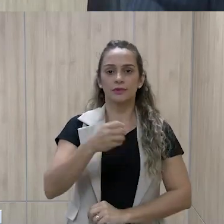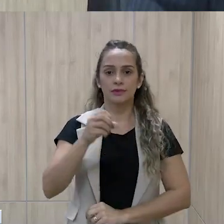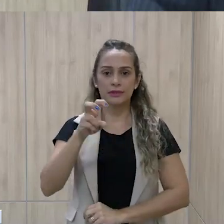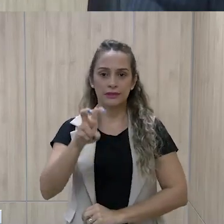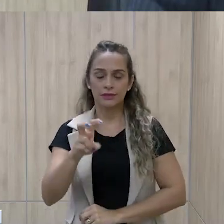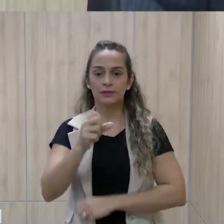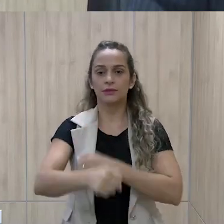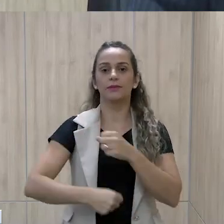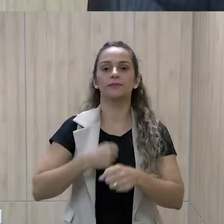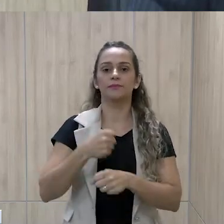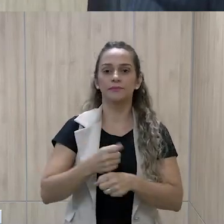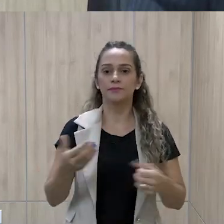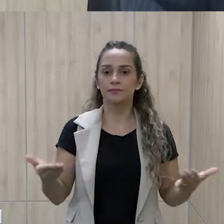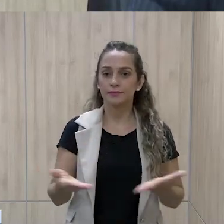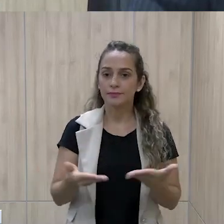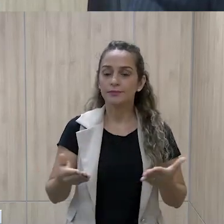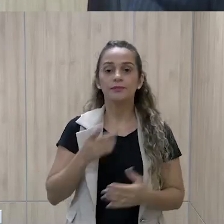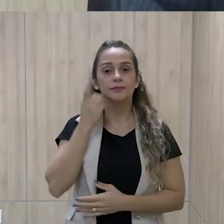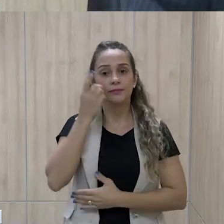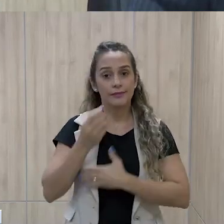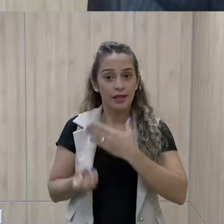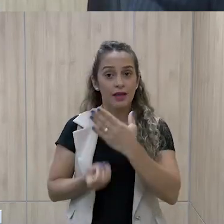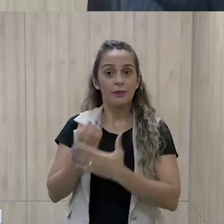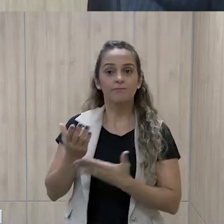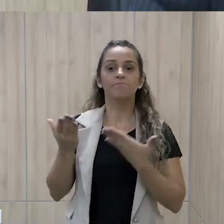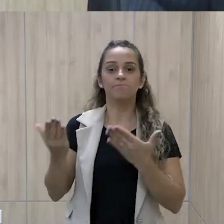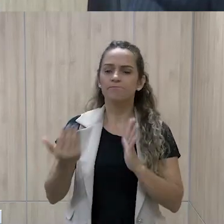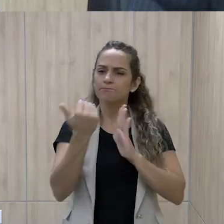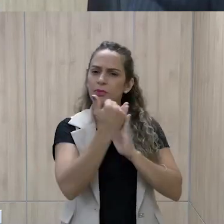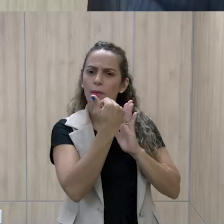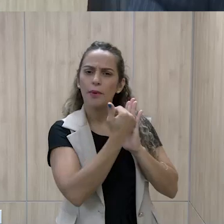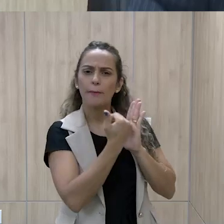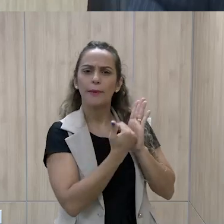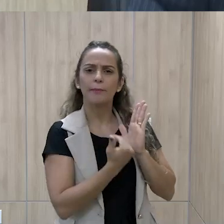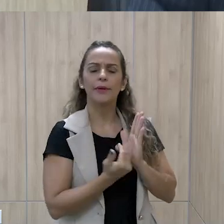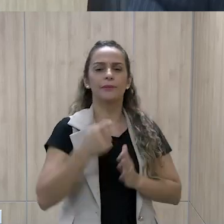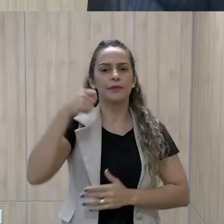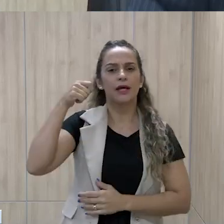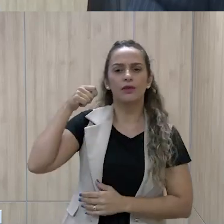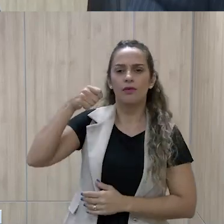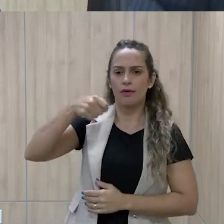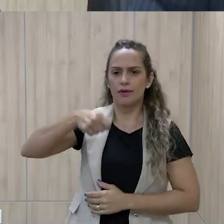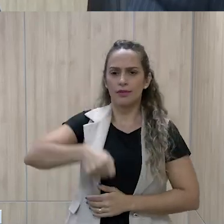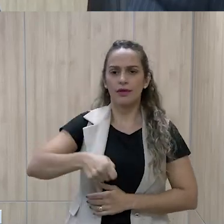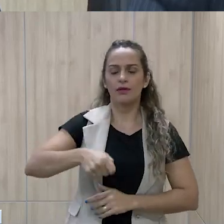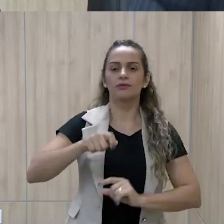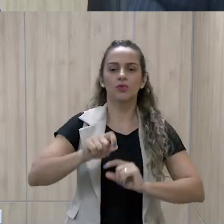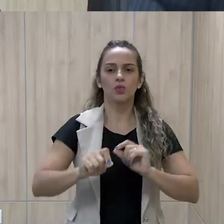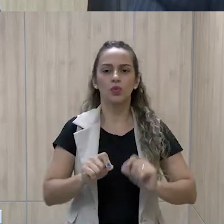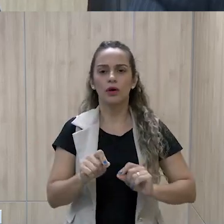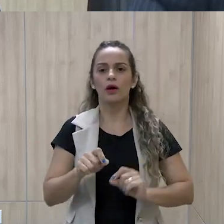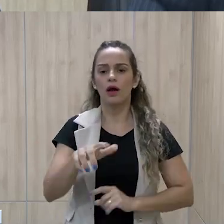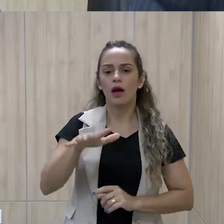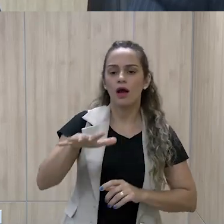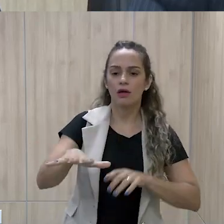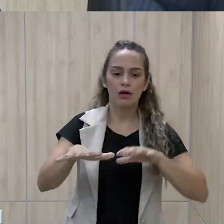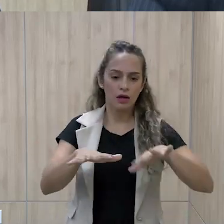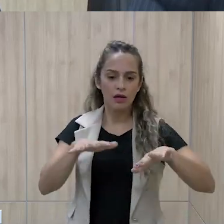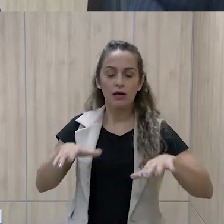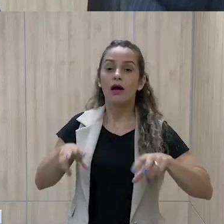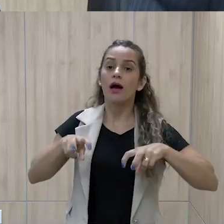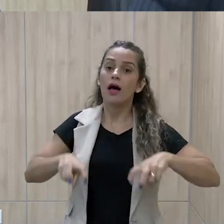205 de 2023 a autoria Deputado delegado Camargo dispõe sobre a obrigatoriedade